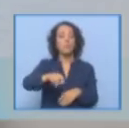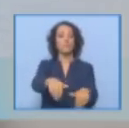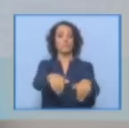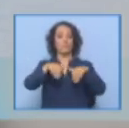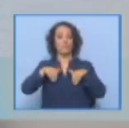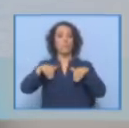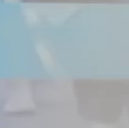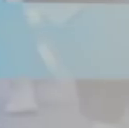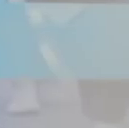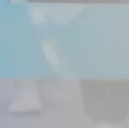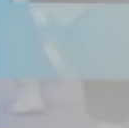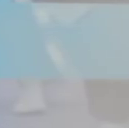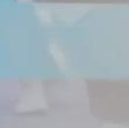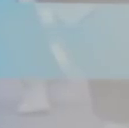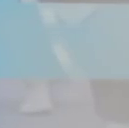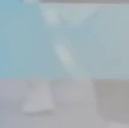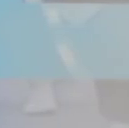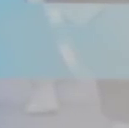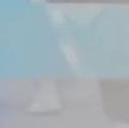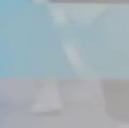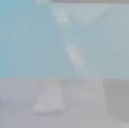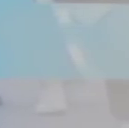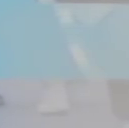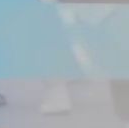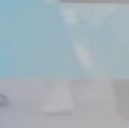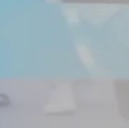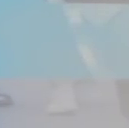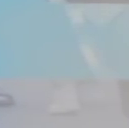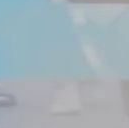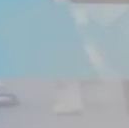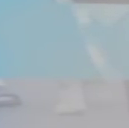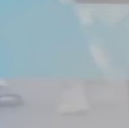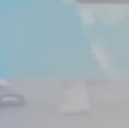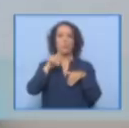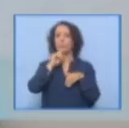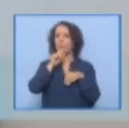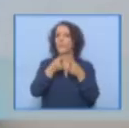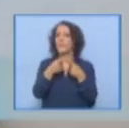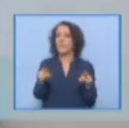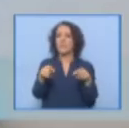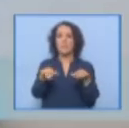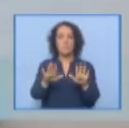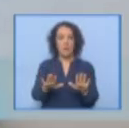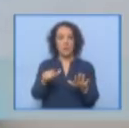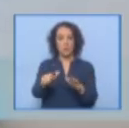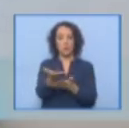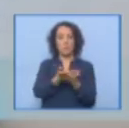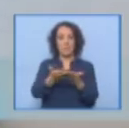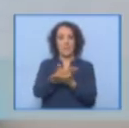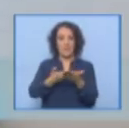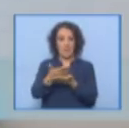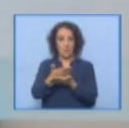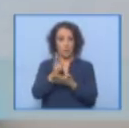voto obrigatório, houve bastante abstenção, pode aí haver uma diferença, sendo que, por exemplo, que os mercados